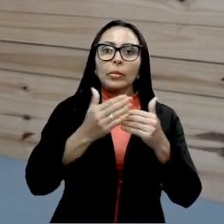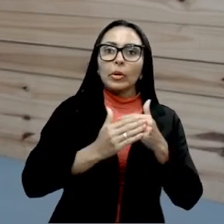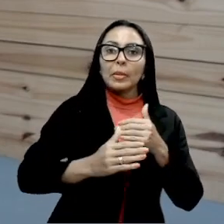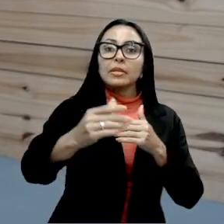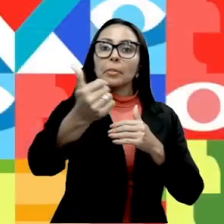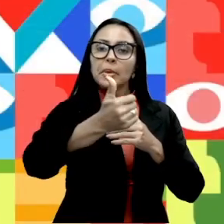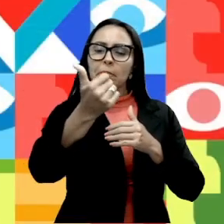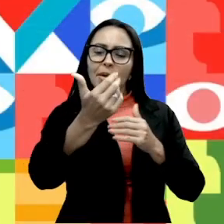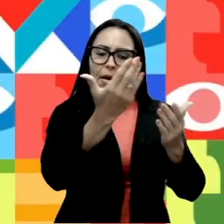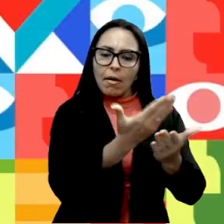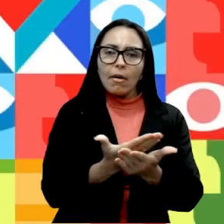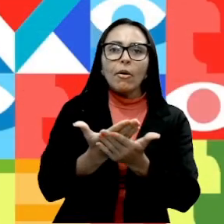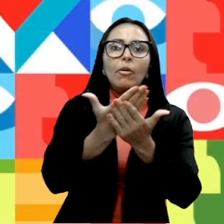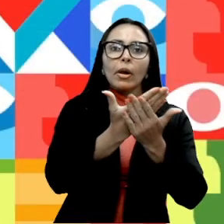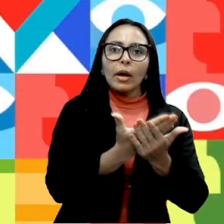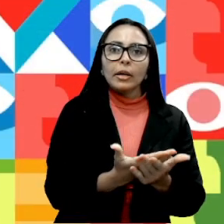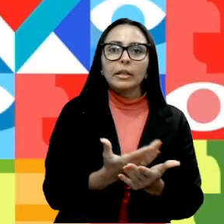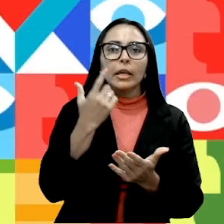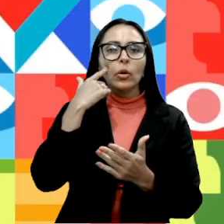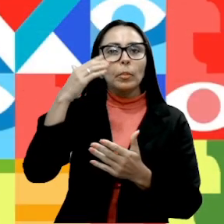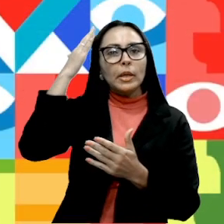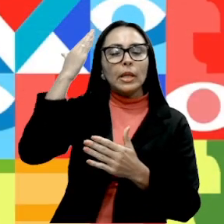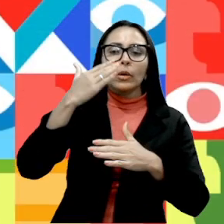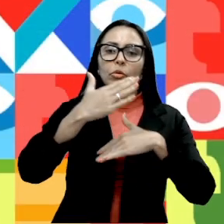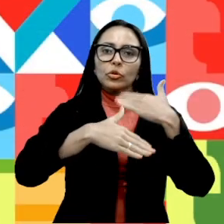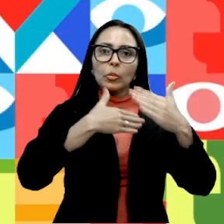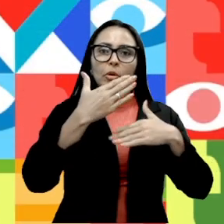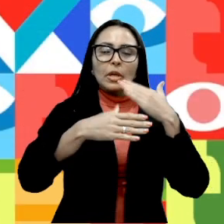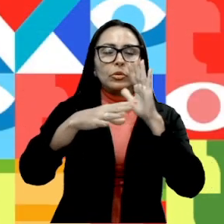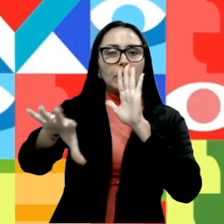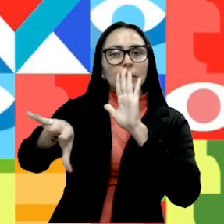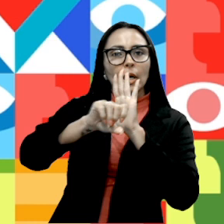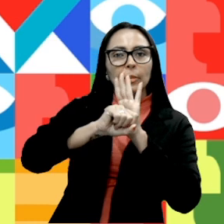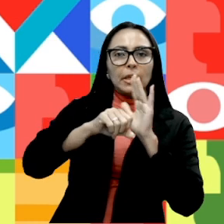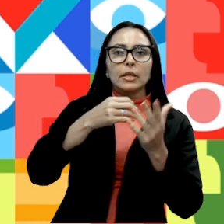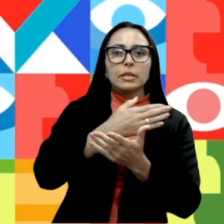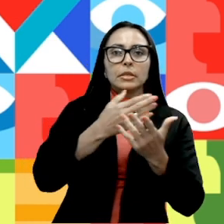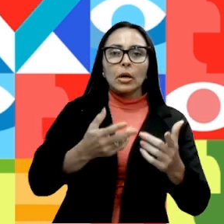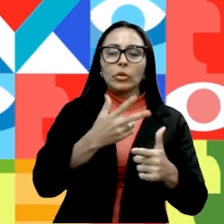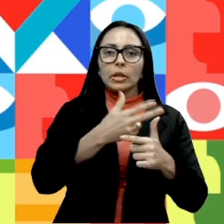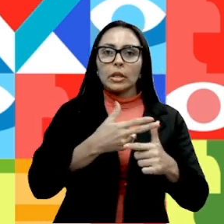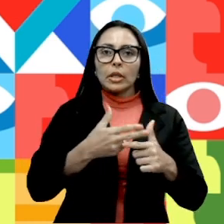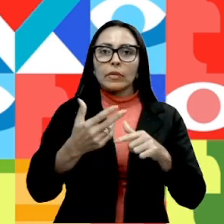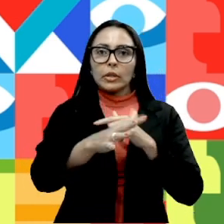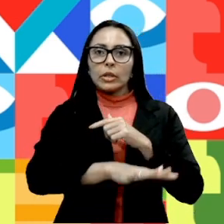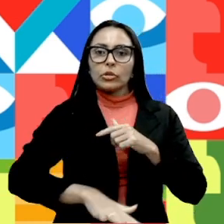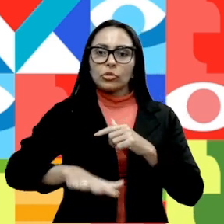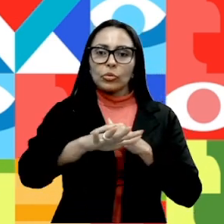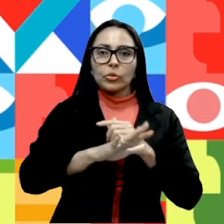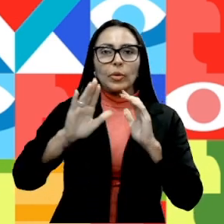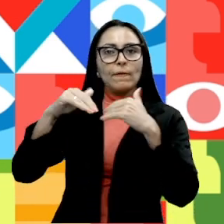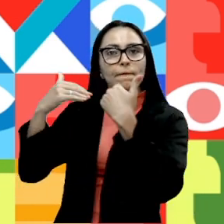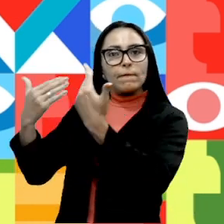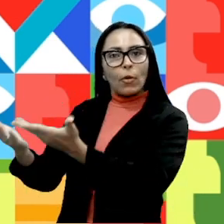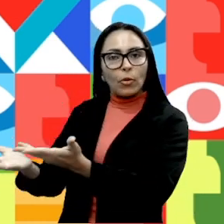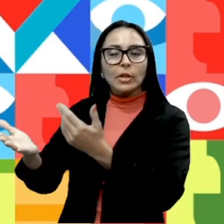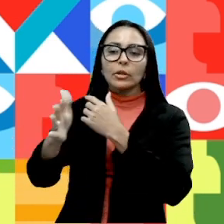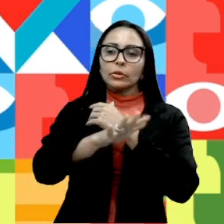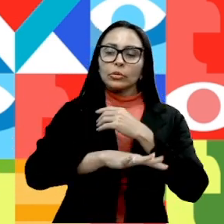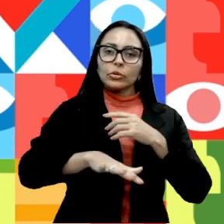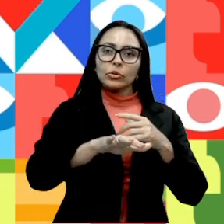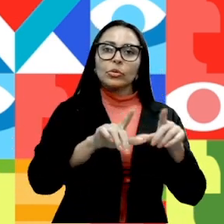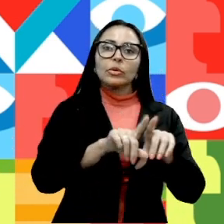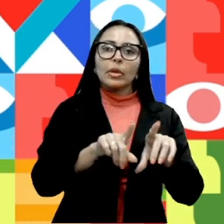primeira competência, que é compreender os processos de captação de vídeo em estúdio e em externa. Em estúdio, em